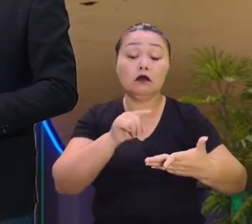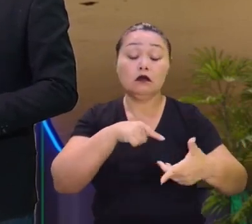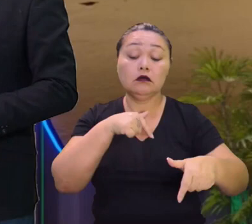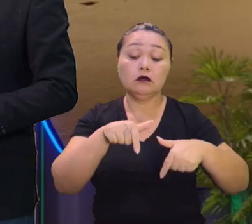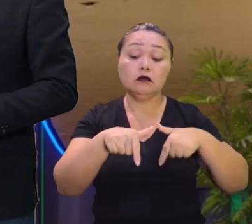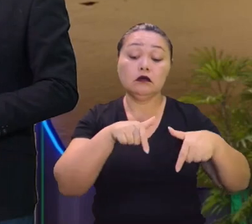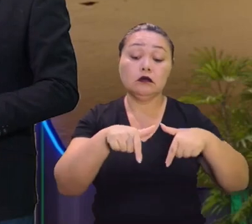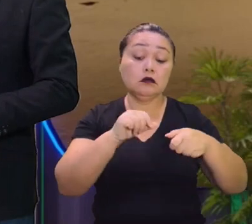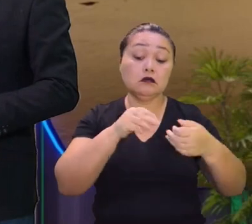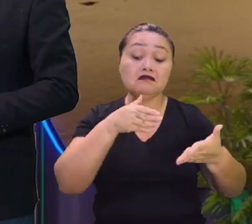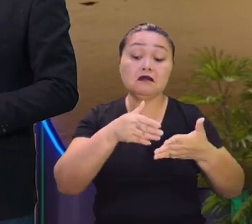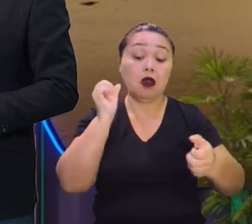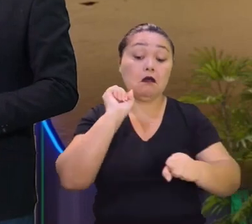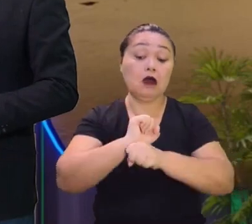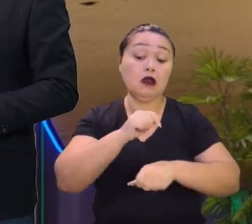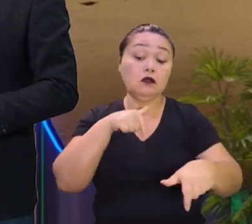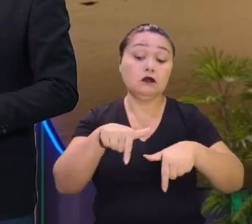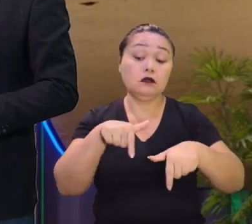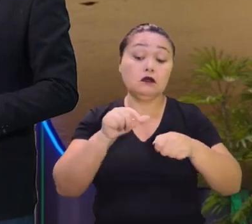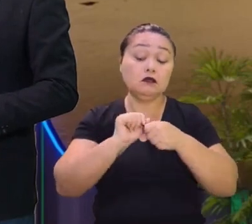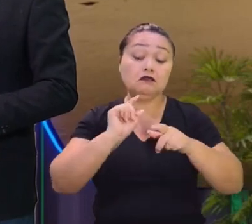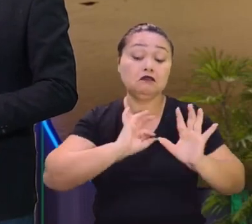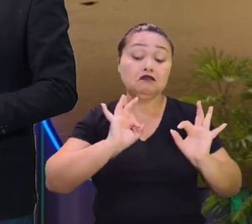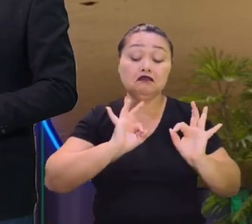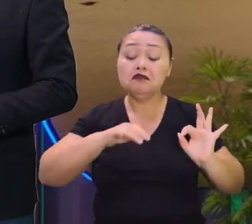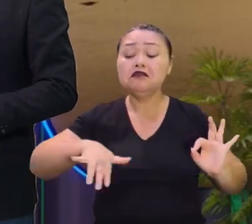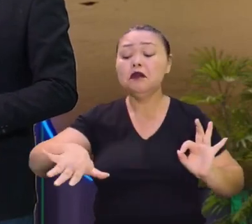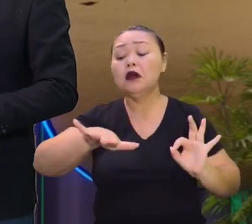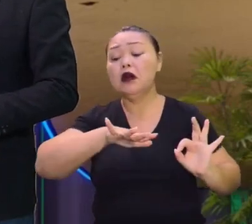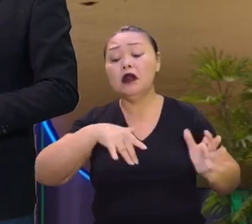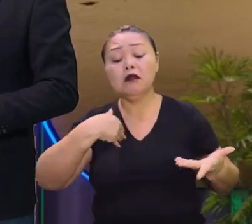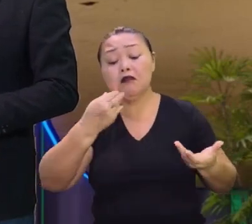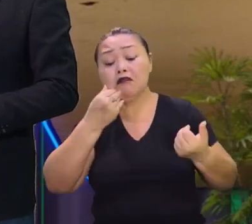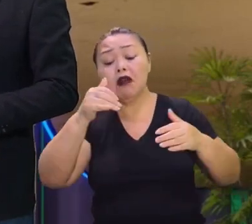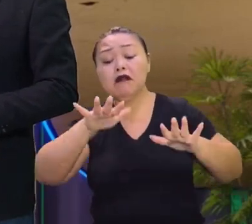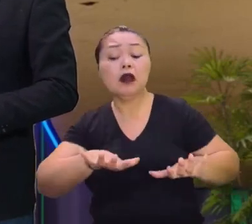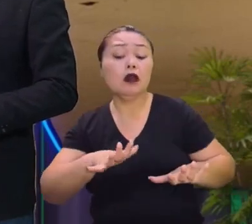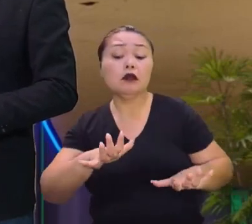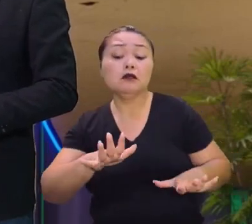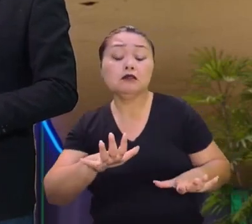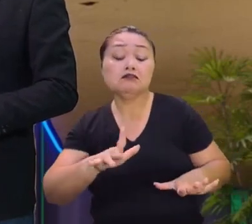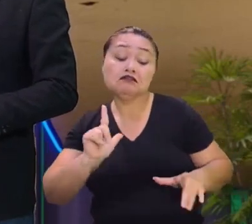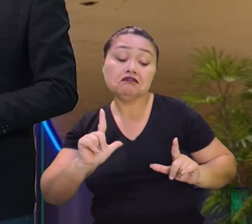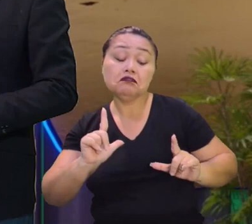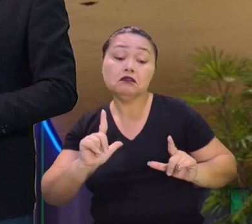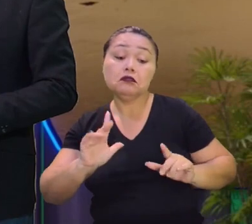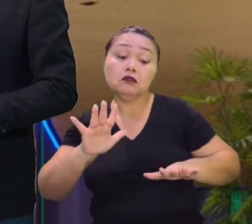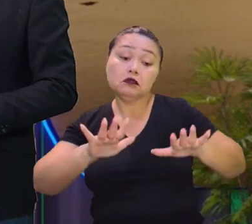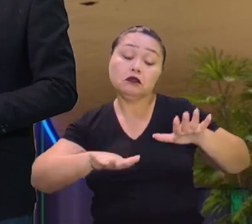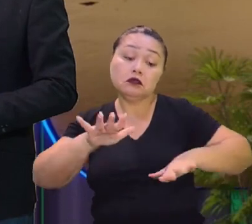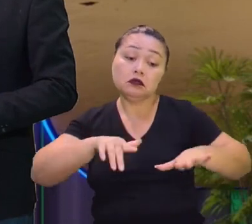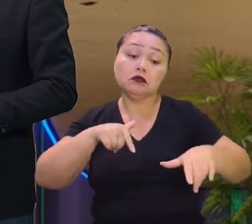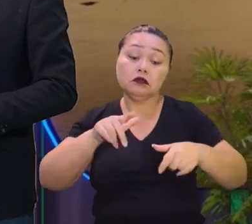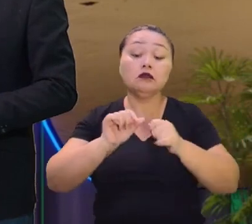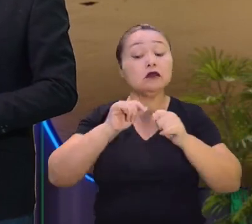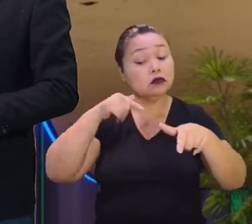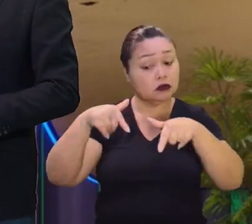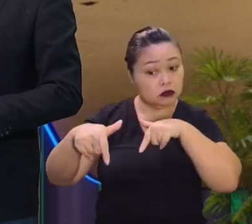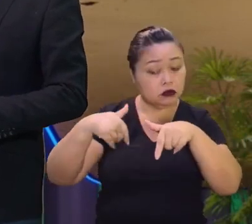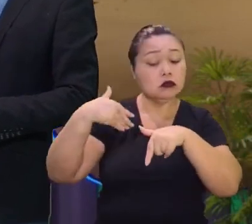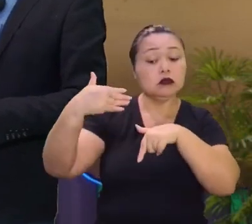mais da maneira que vinha sendo trabalhado, a galera já não tinha mais motivo para permanecer naquela área. Apesar que os trabalhos